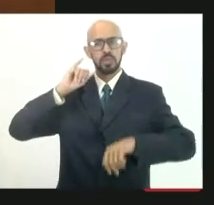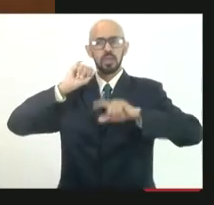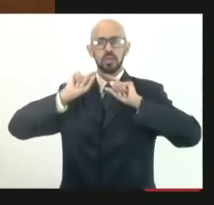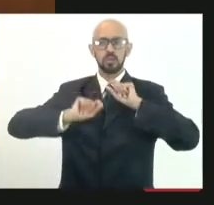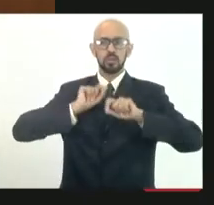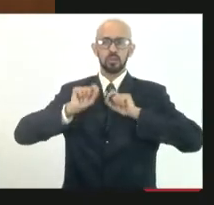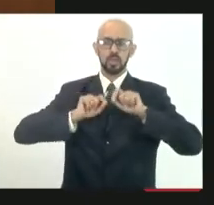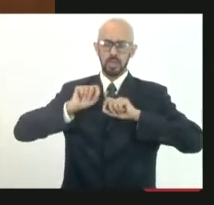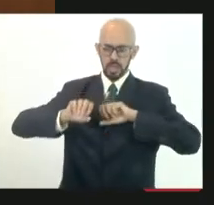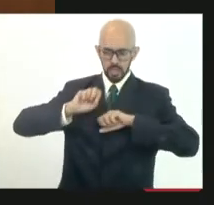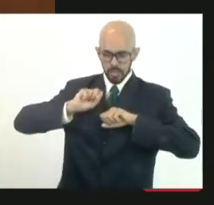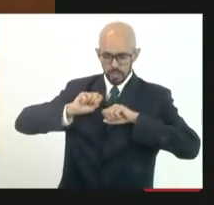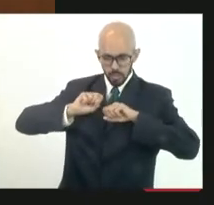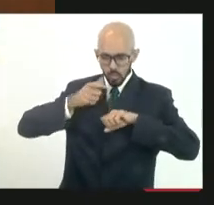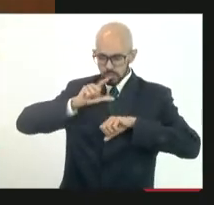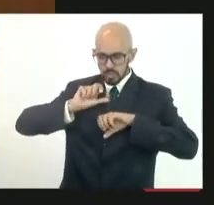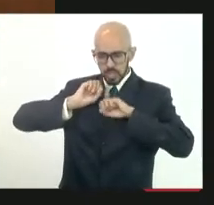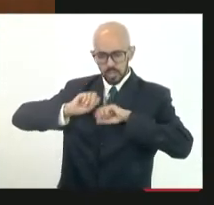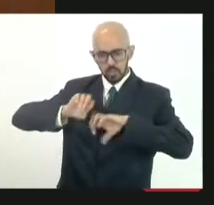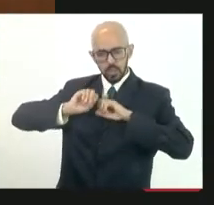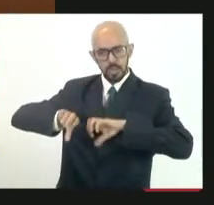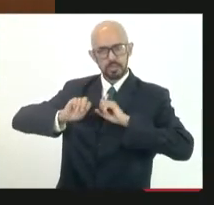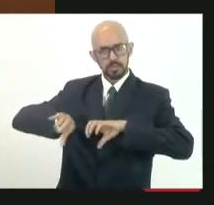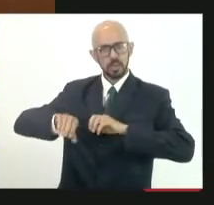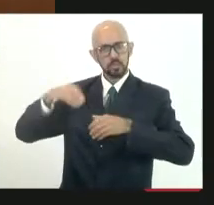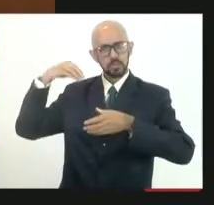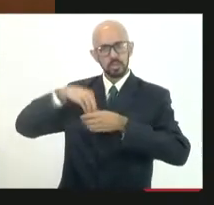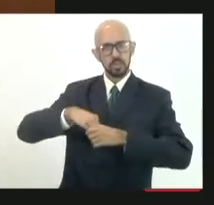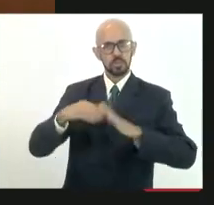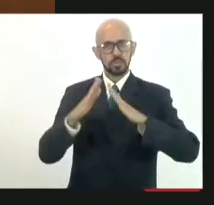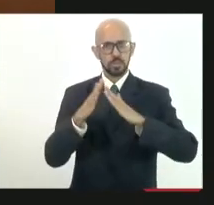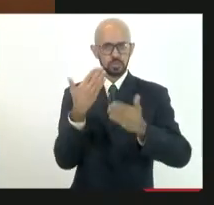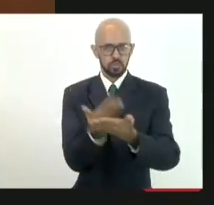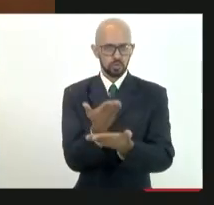também educadora, no contexto escolar,